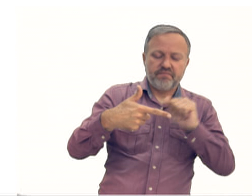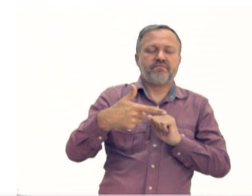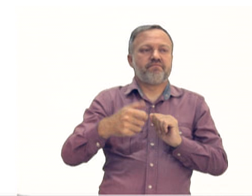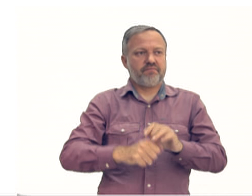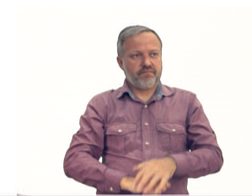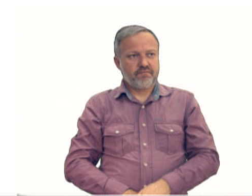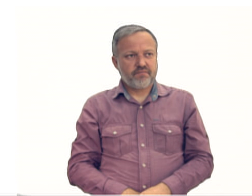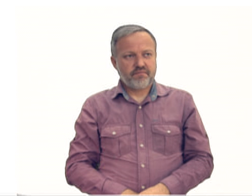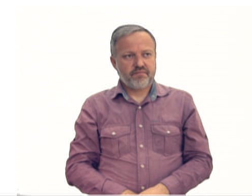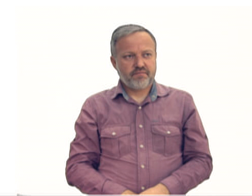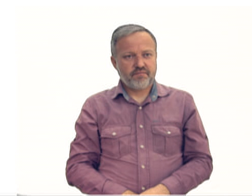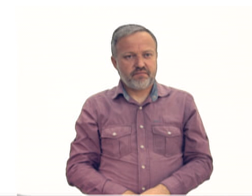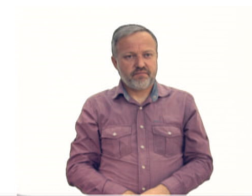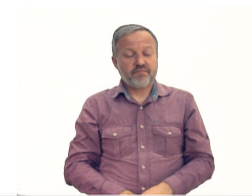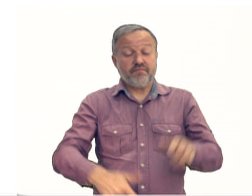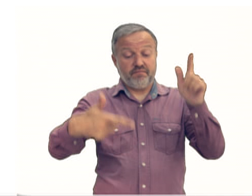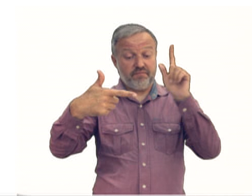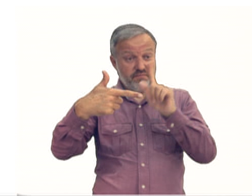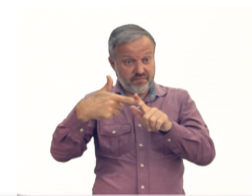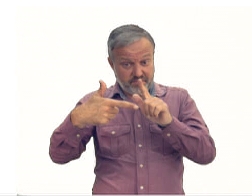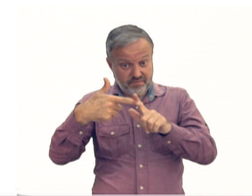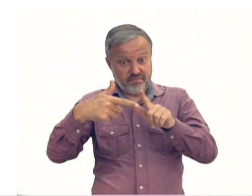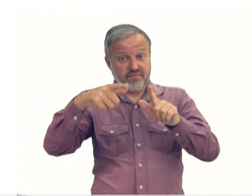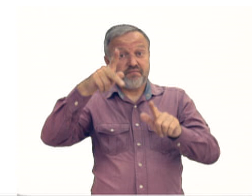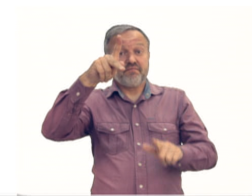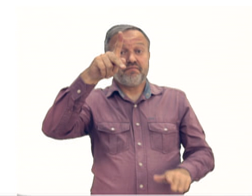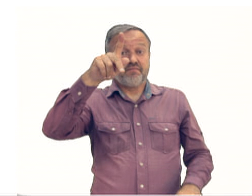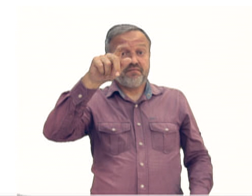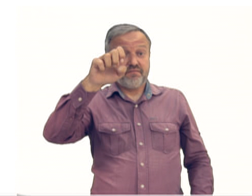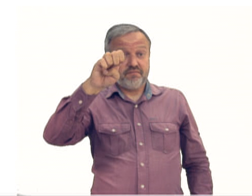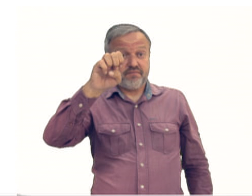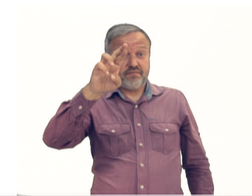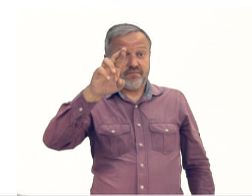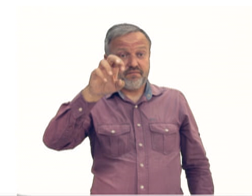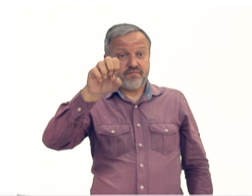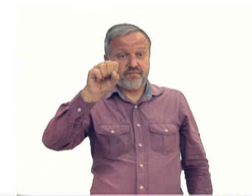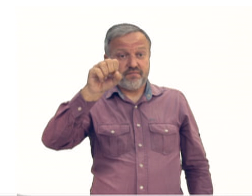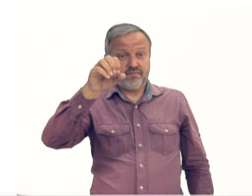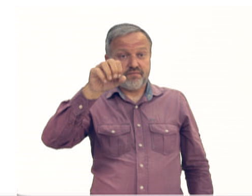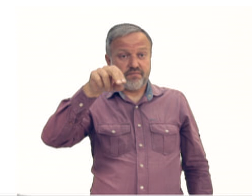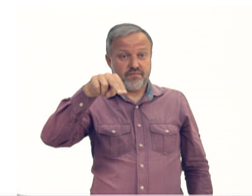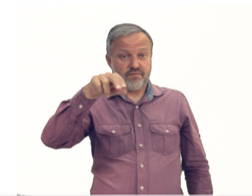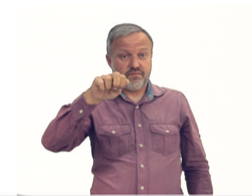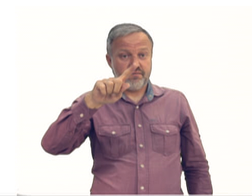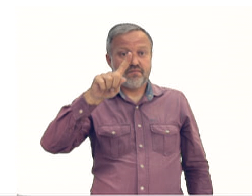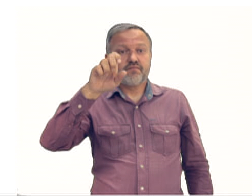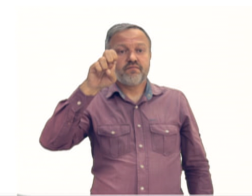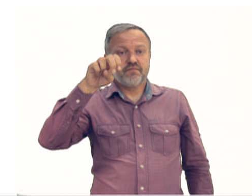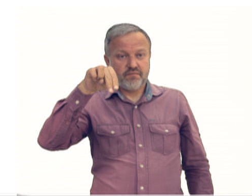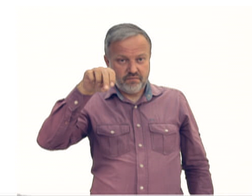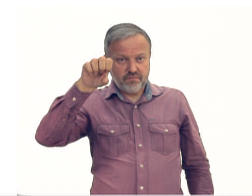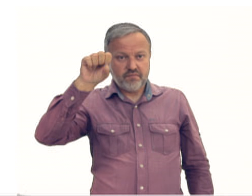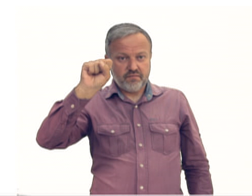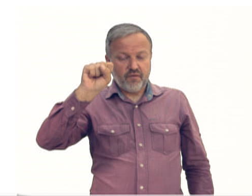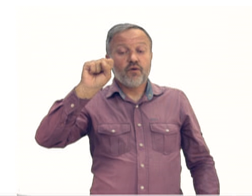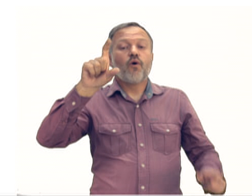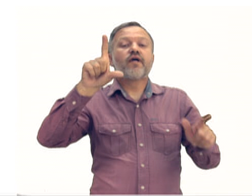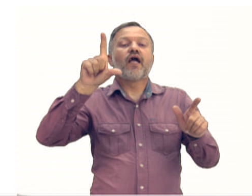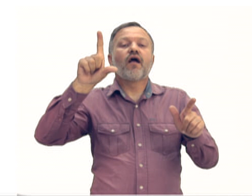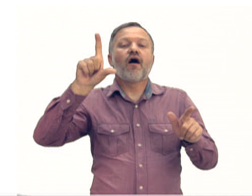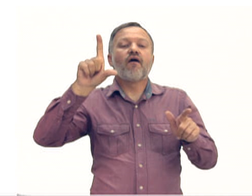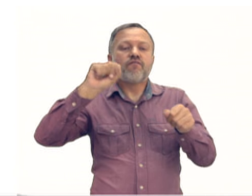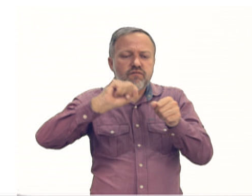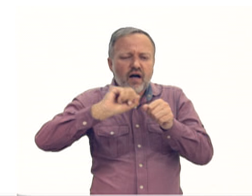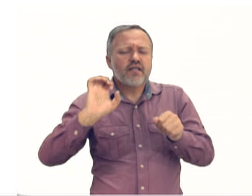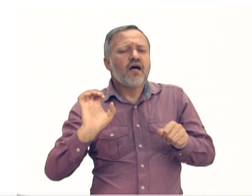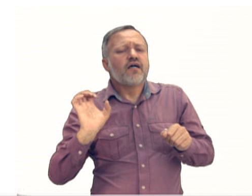esses dois tipos. Personagens, aquele que pratica as ações. Lembre que também nós temos personagem, o protagonista,